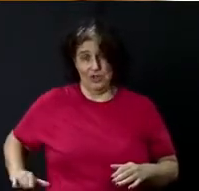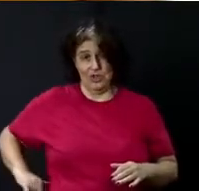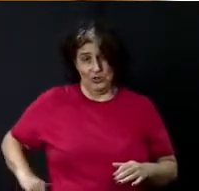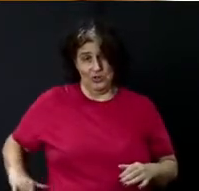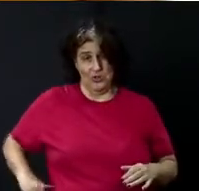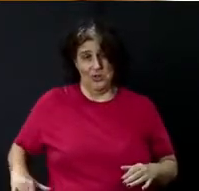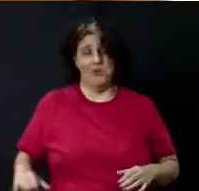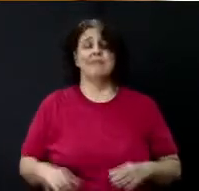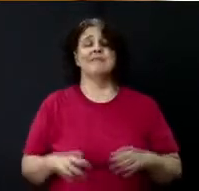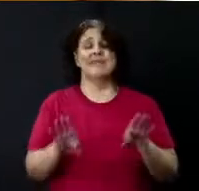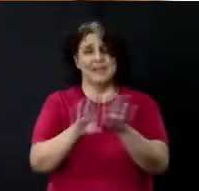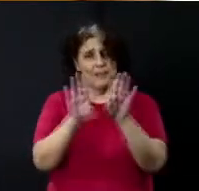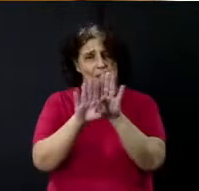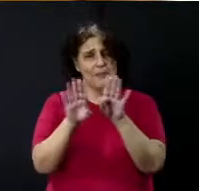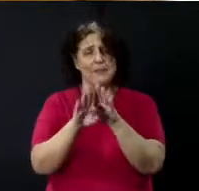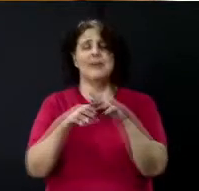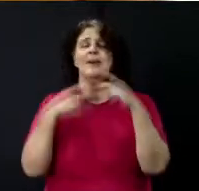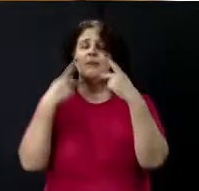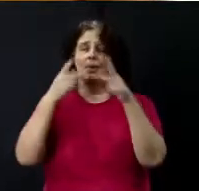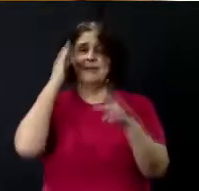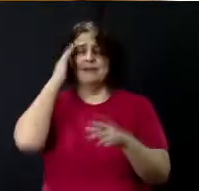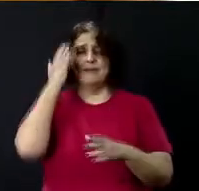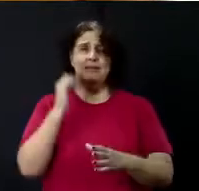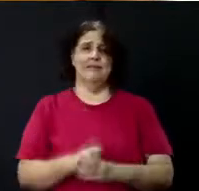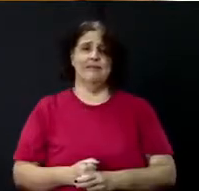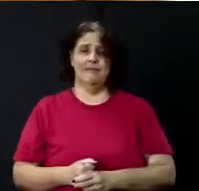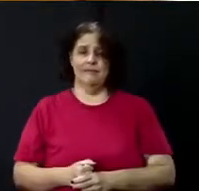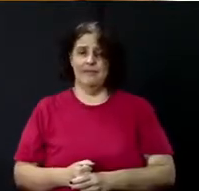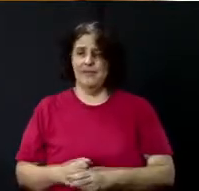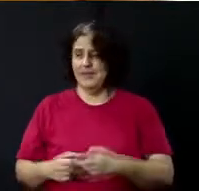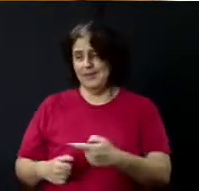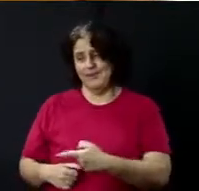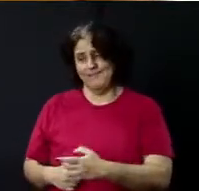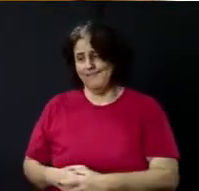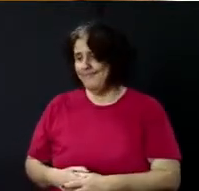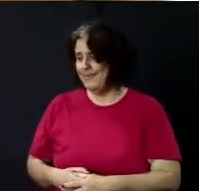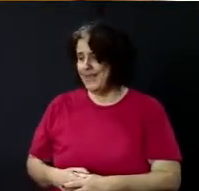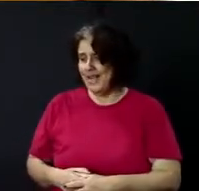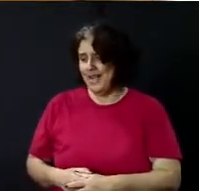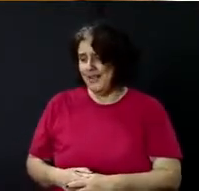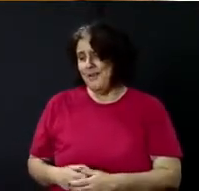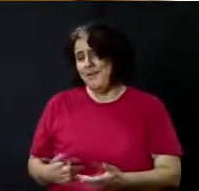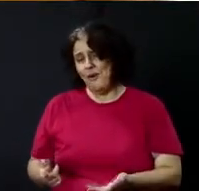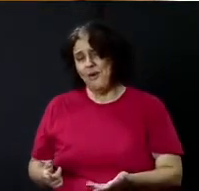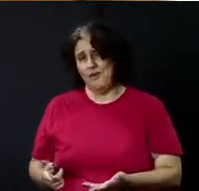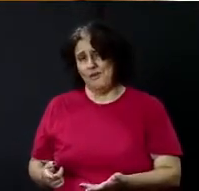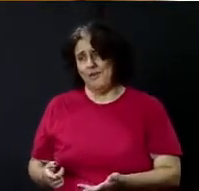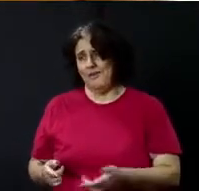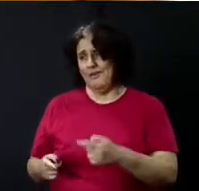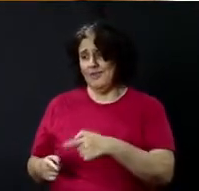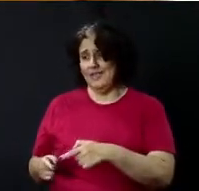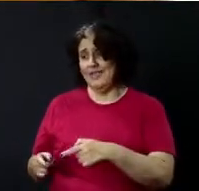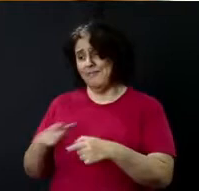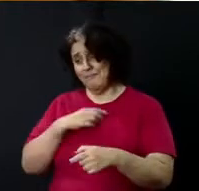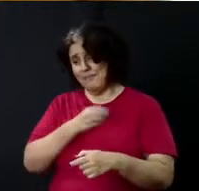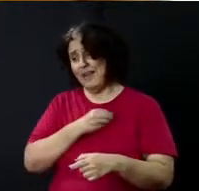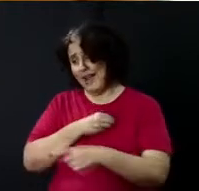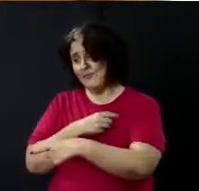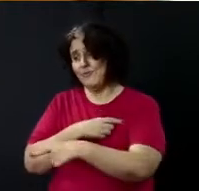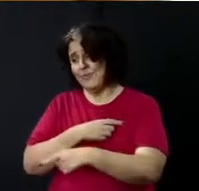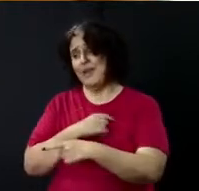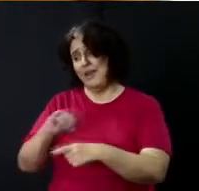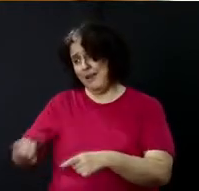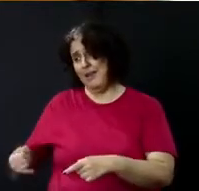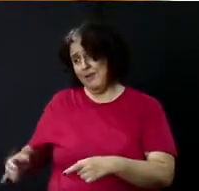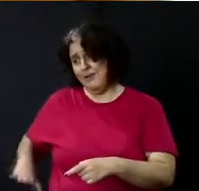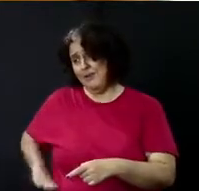isso. Você deve ter pecado. Confessa, conta, quem sabe Deus tenha misericórdia de ti. Você sabe